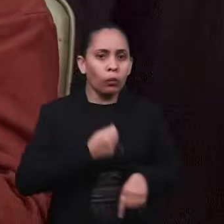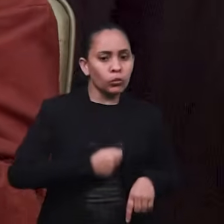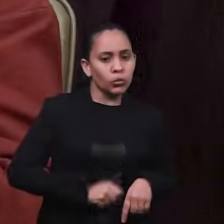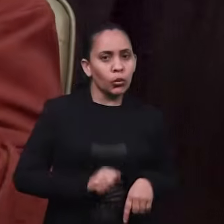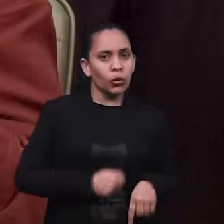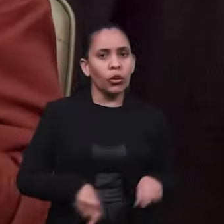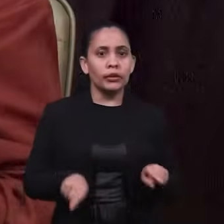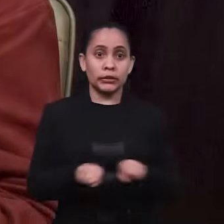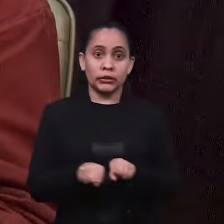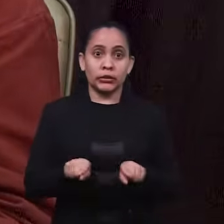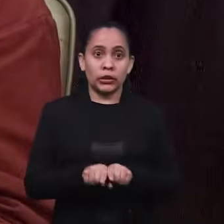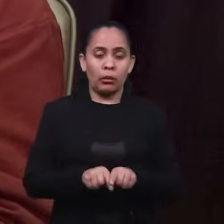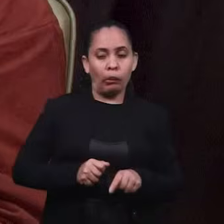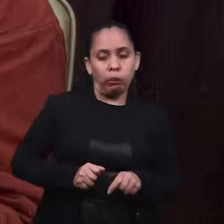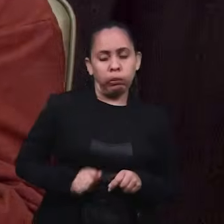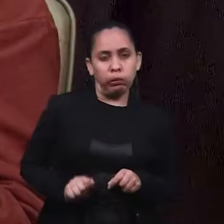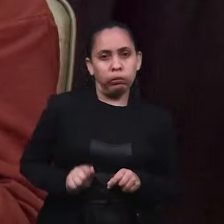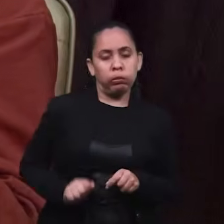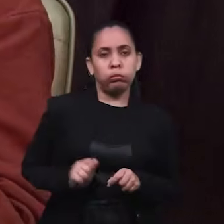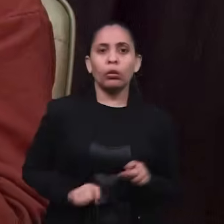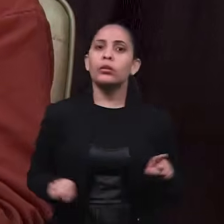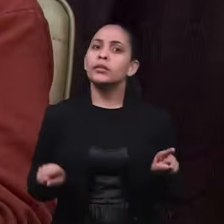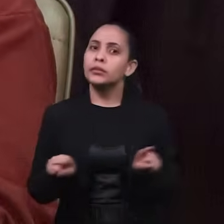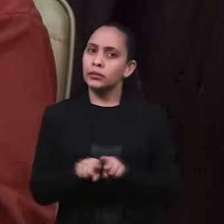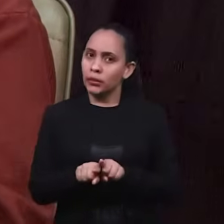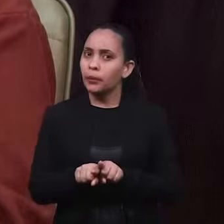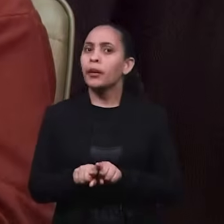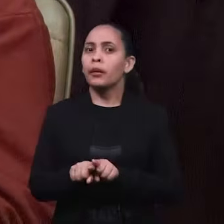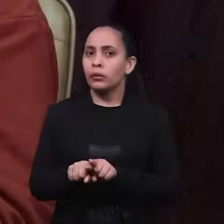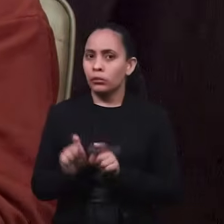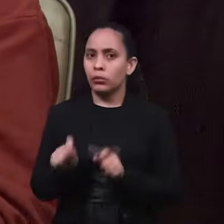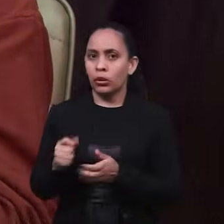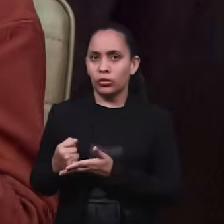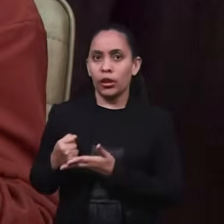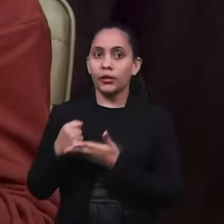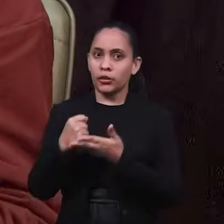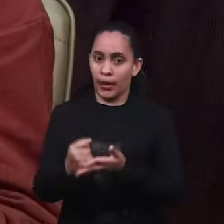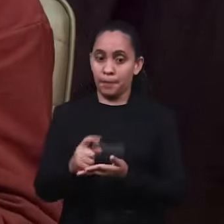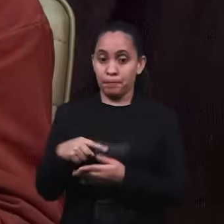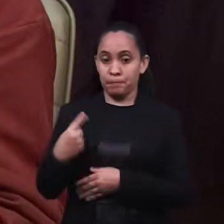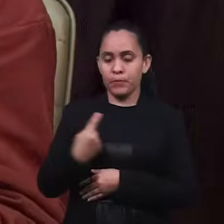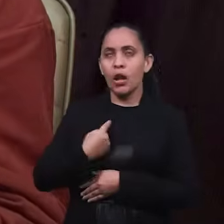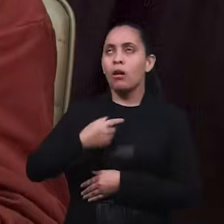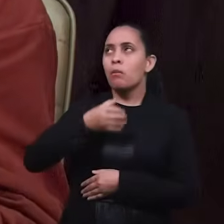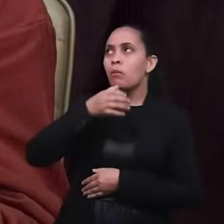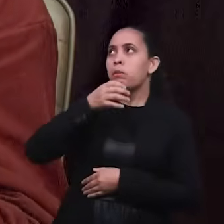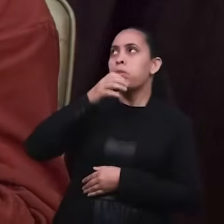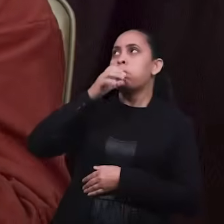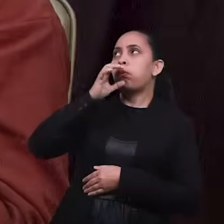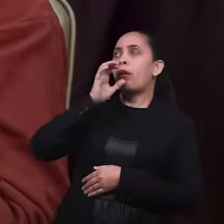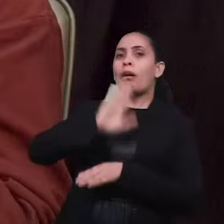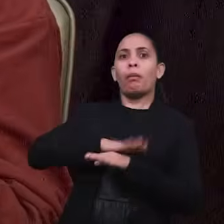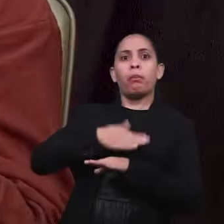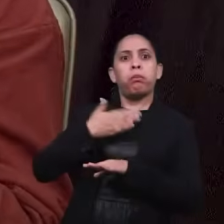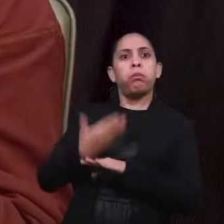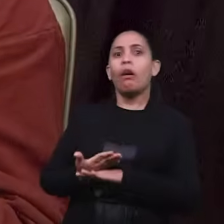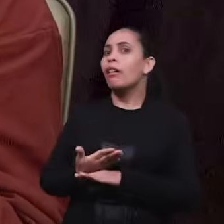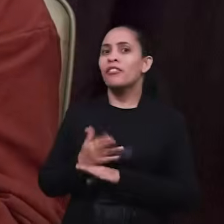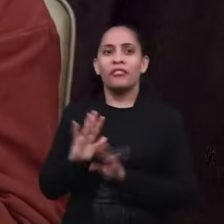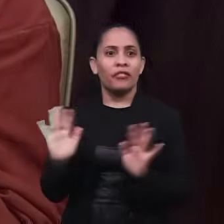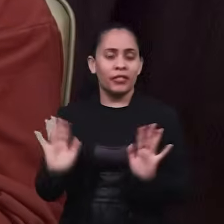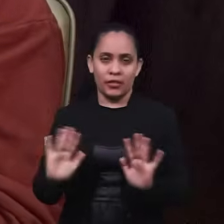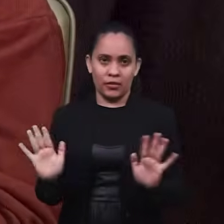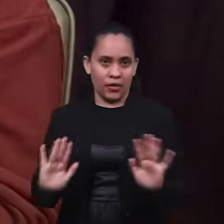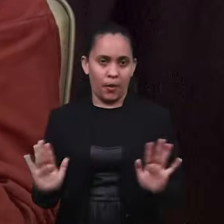gases. Apesar dele ser fermentado, ele tem uma indicação de não consumir muito durante o dia, né? Então, a gente tem aí